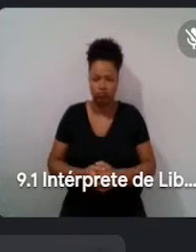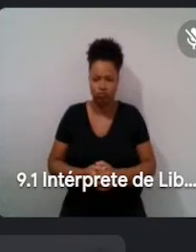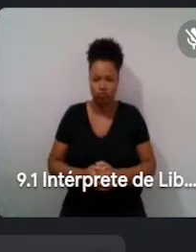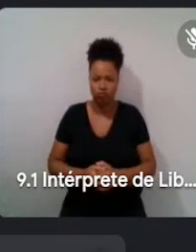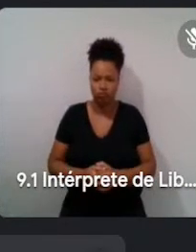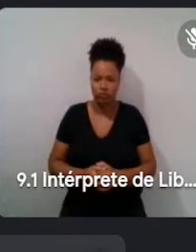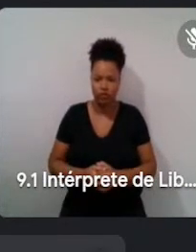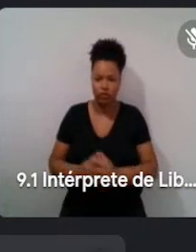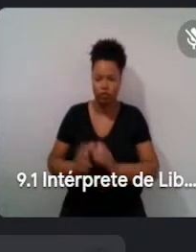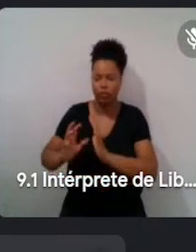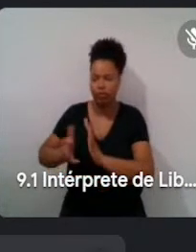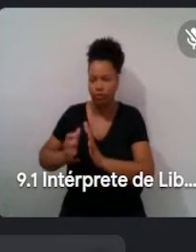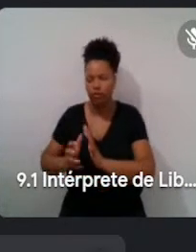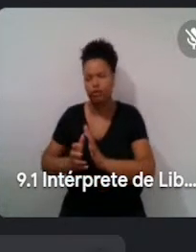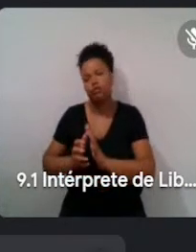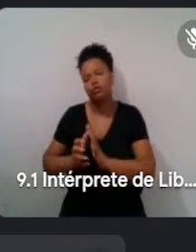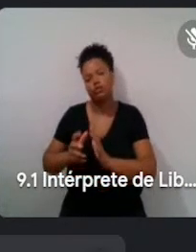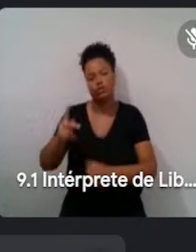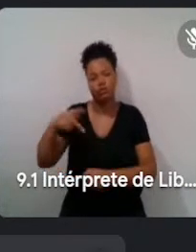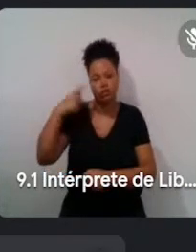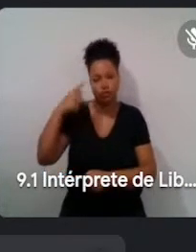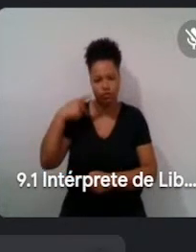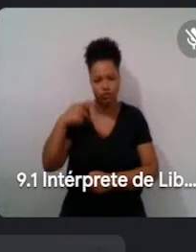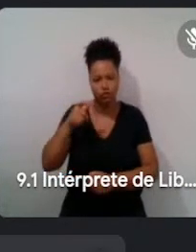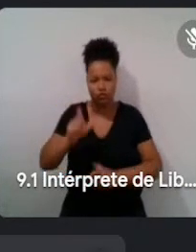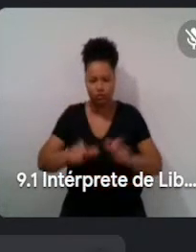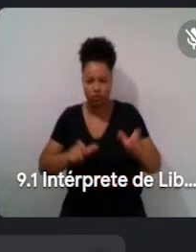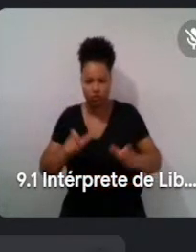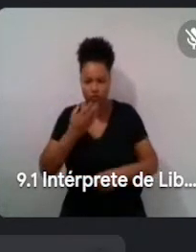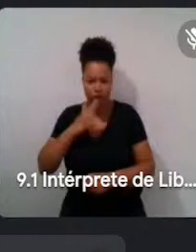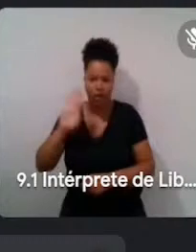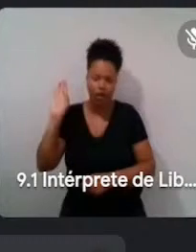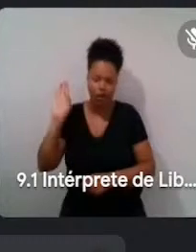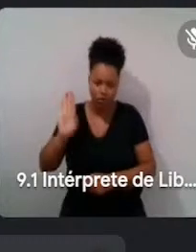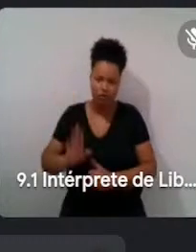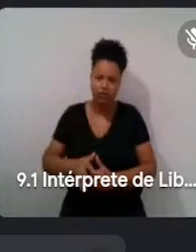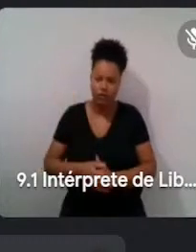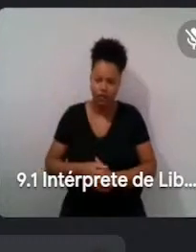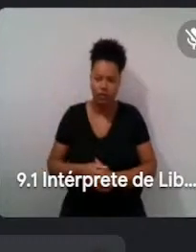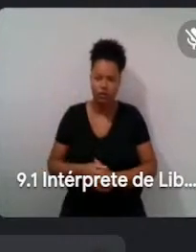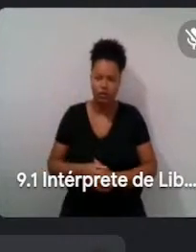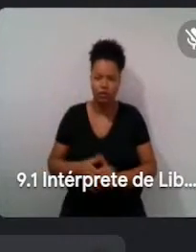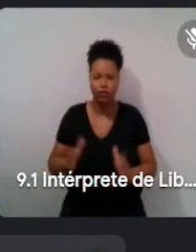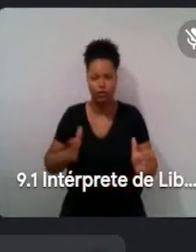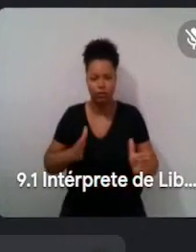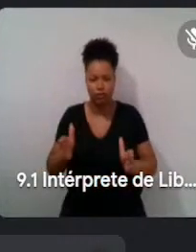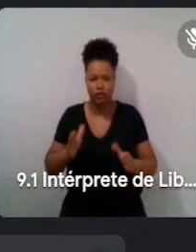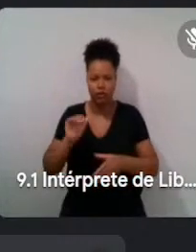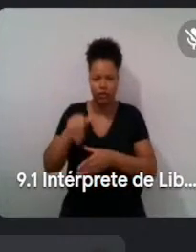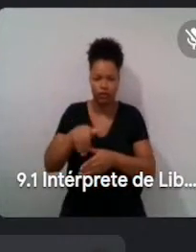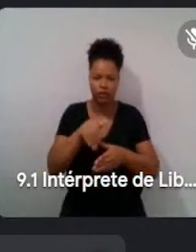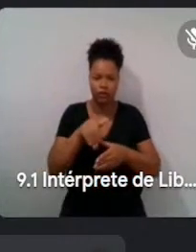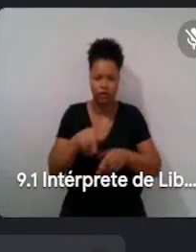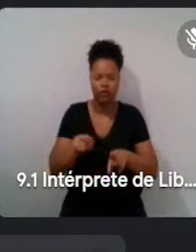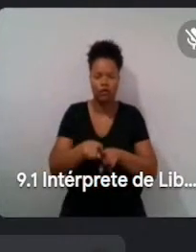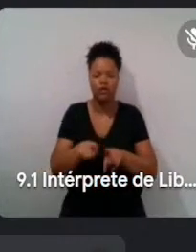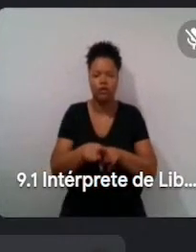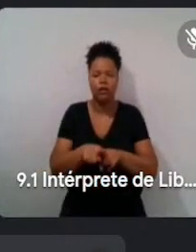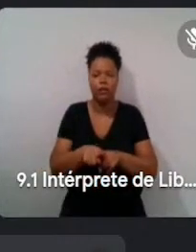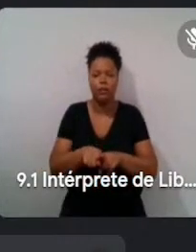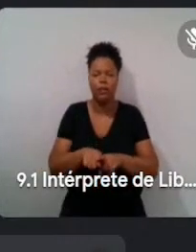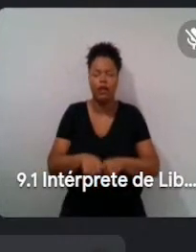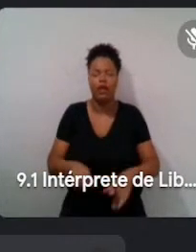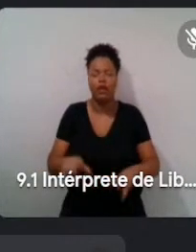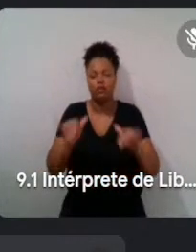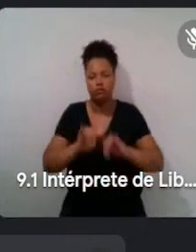pelos partidos políticos, candidatos em sede de eleição e de propaganda, e também o